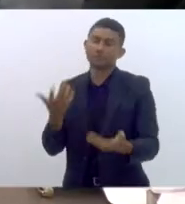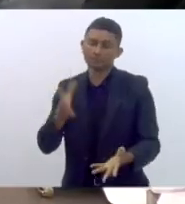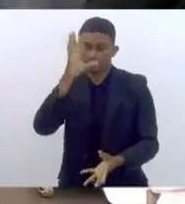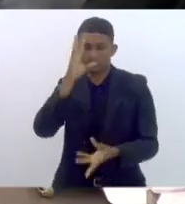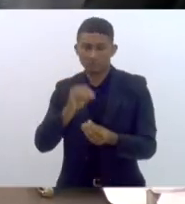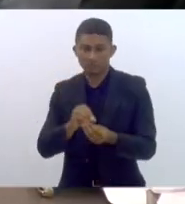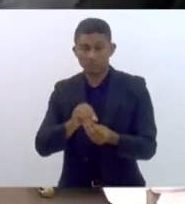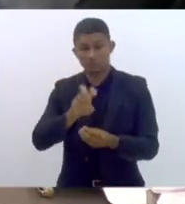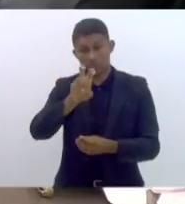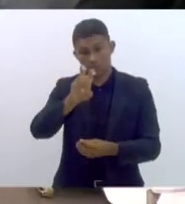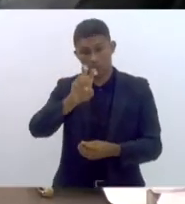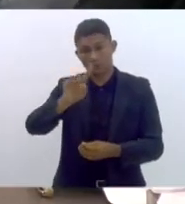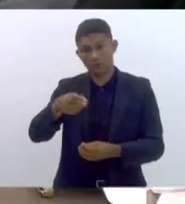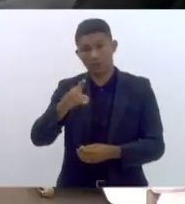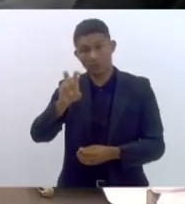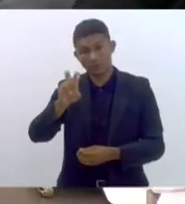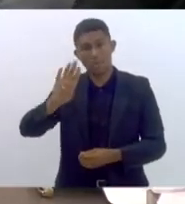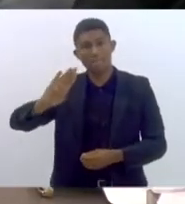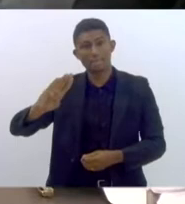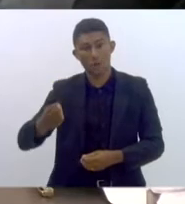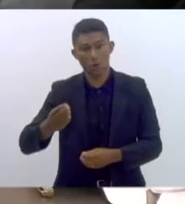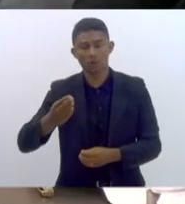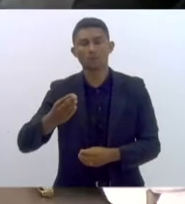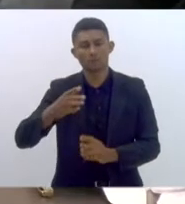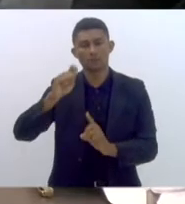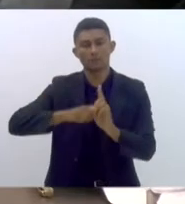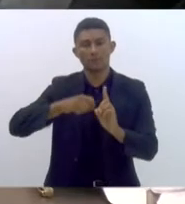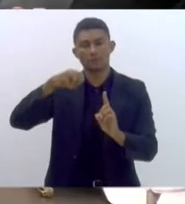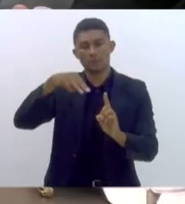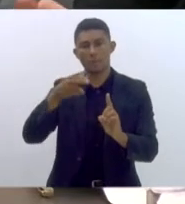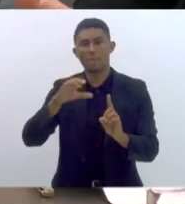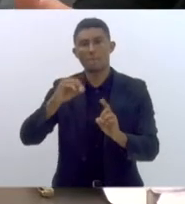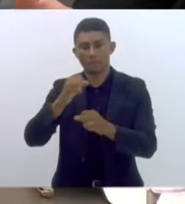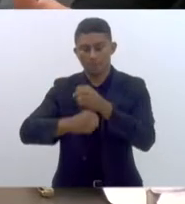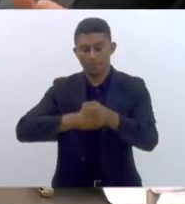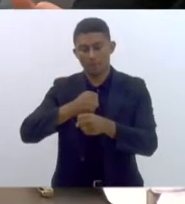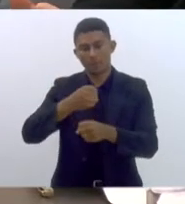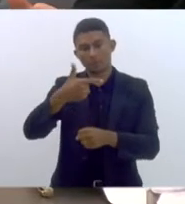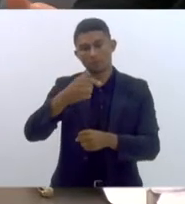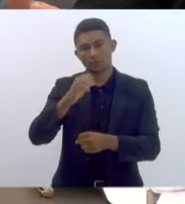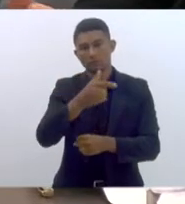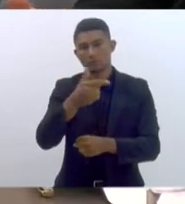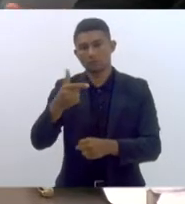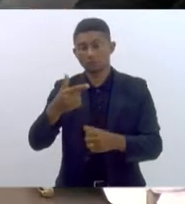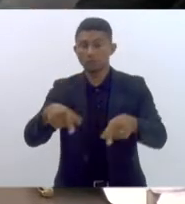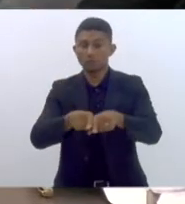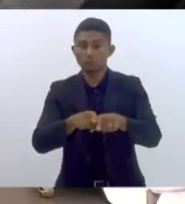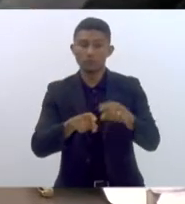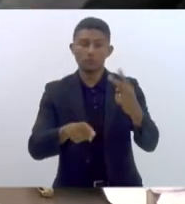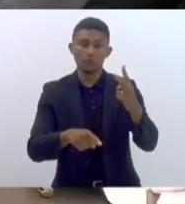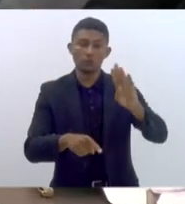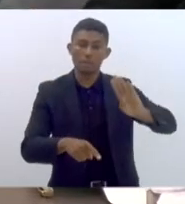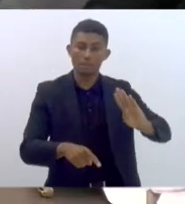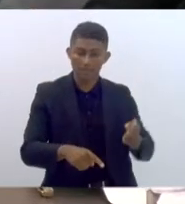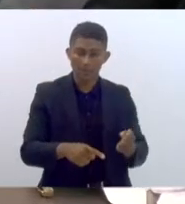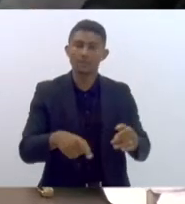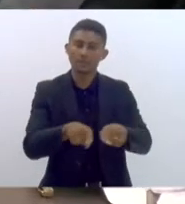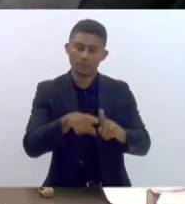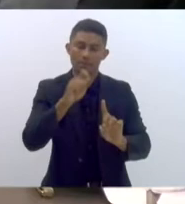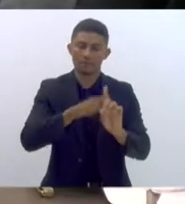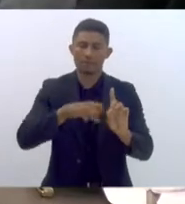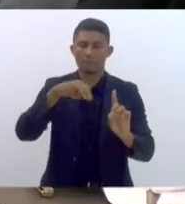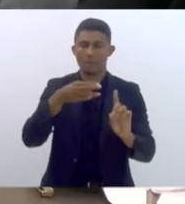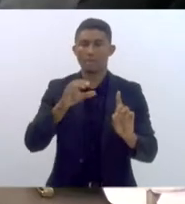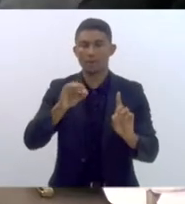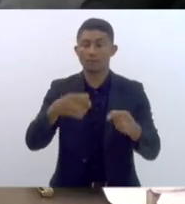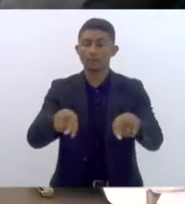bi de maio de 22 e o 2 bi também de maio de 22, da coluna conta gráfica L159 e da pendência